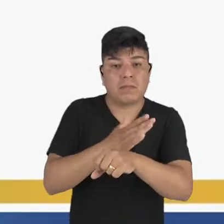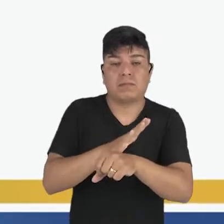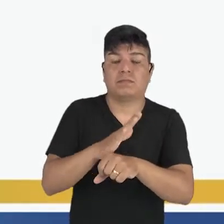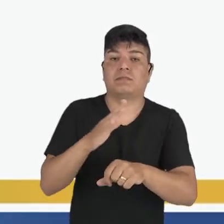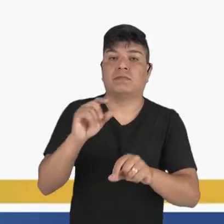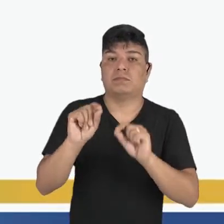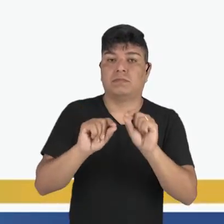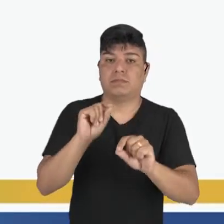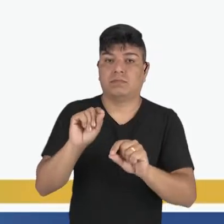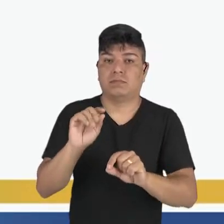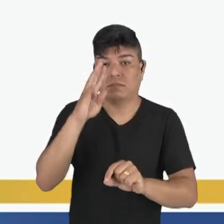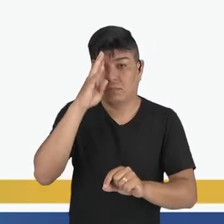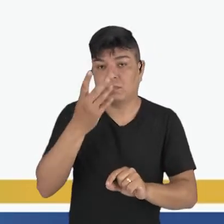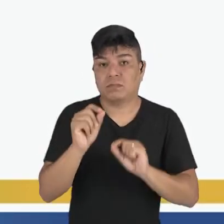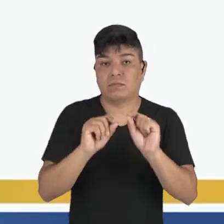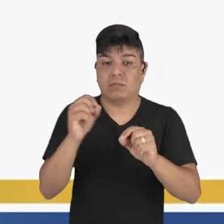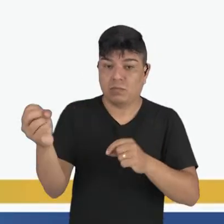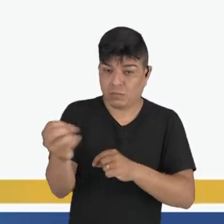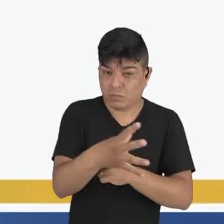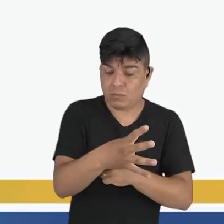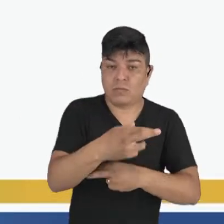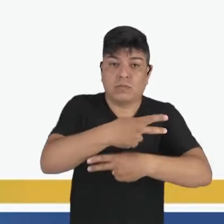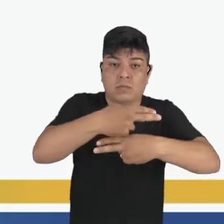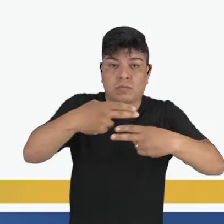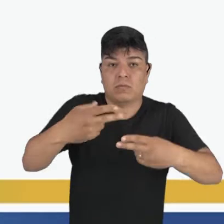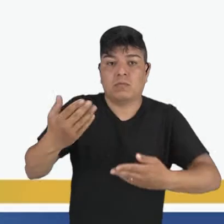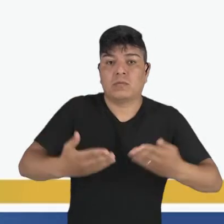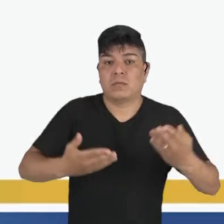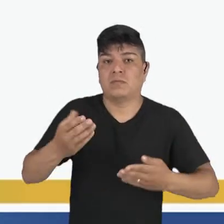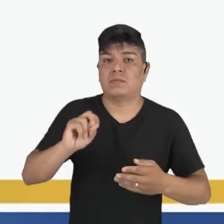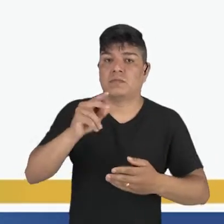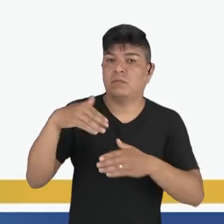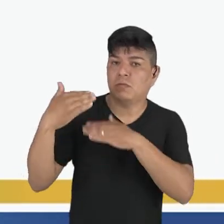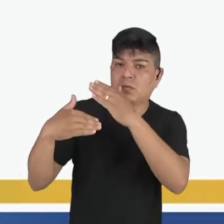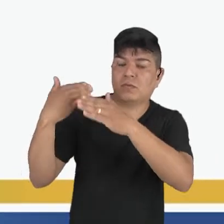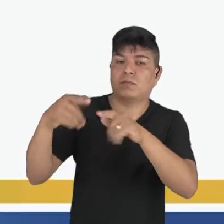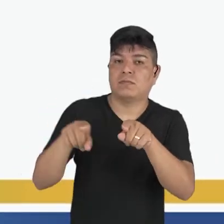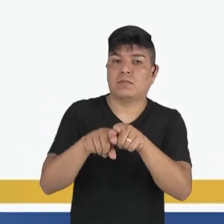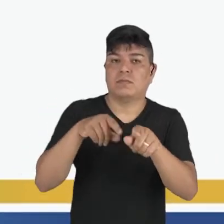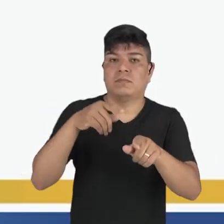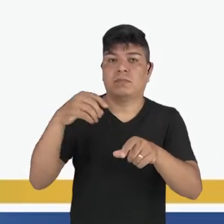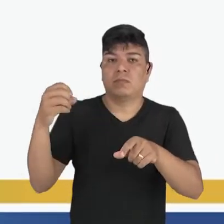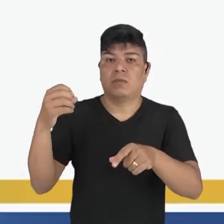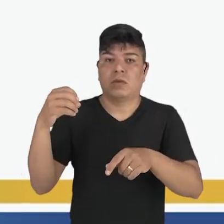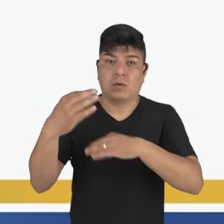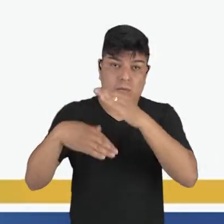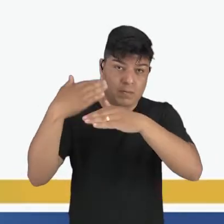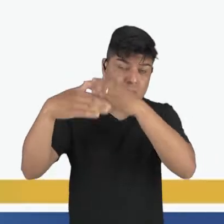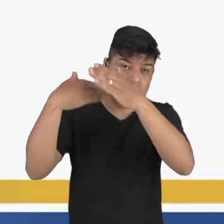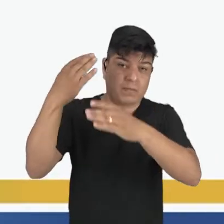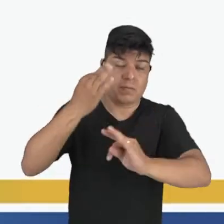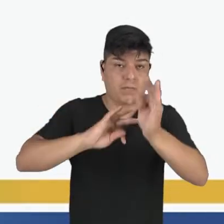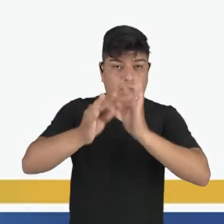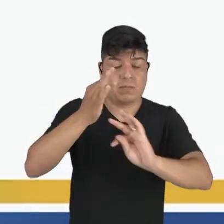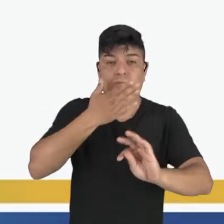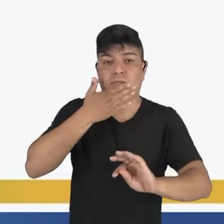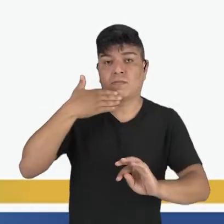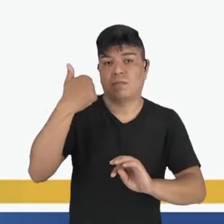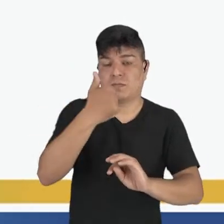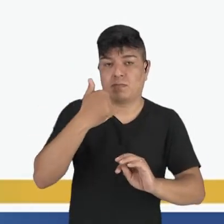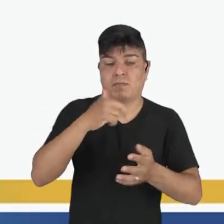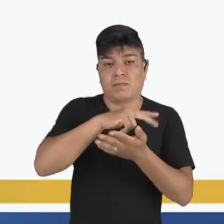Os resultados práticos podem ser novos produtos, serviços ou processos. Os avanços tecnológicos têm atingido e